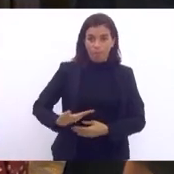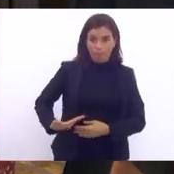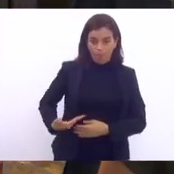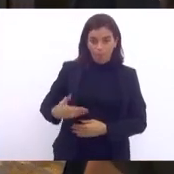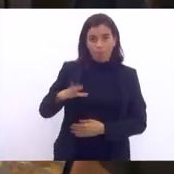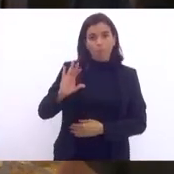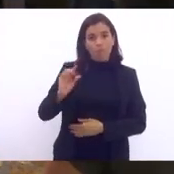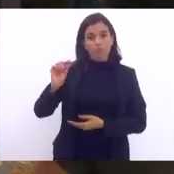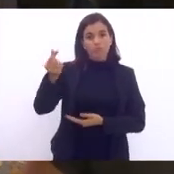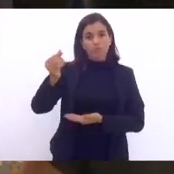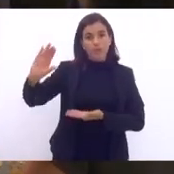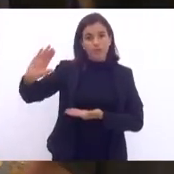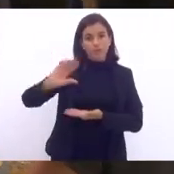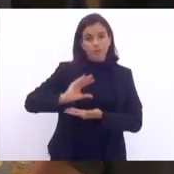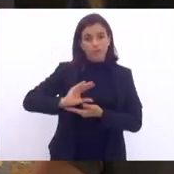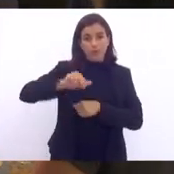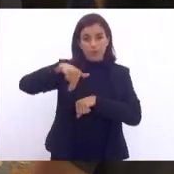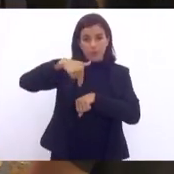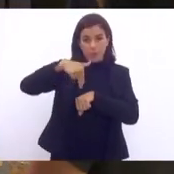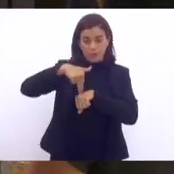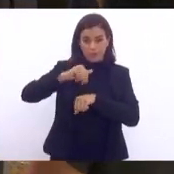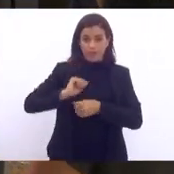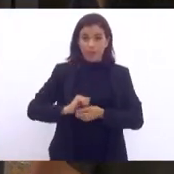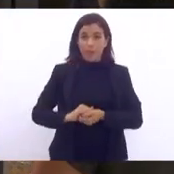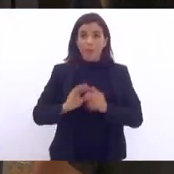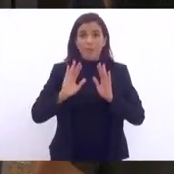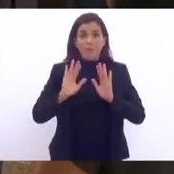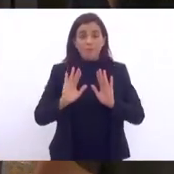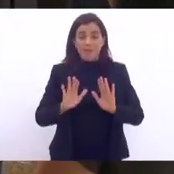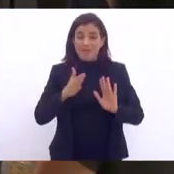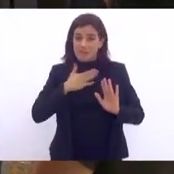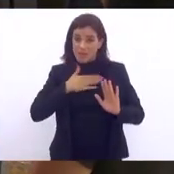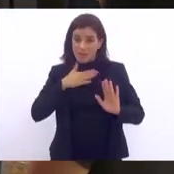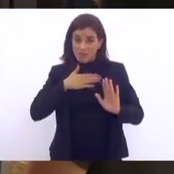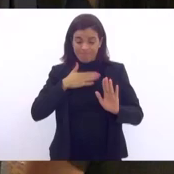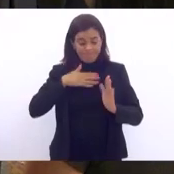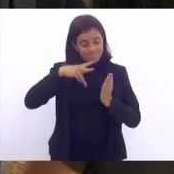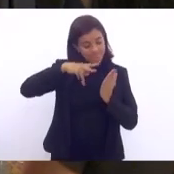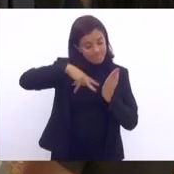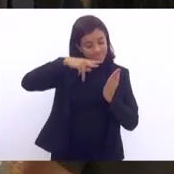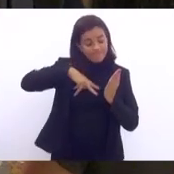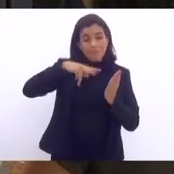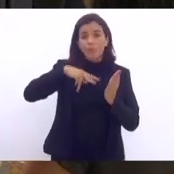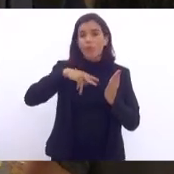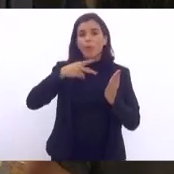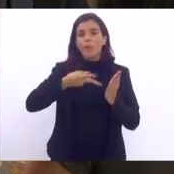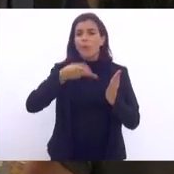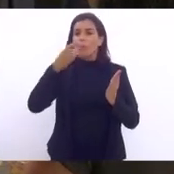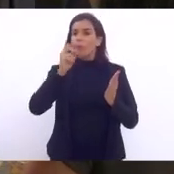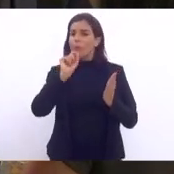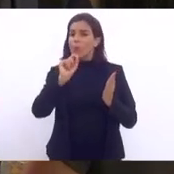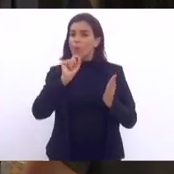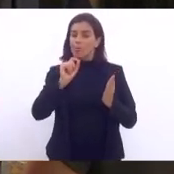clareza. Mas, no meu entendimento, esqueceu-se o Poder Executivo